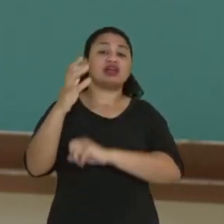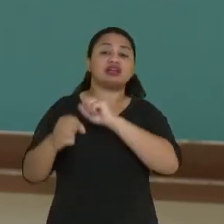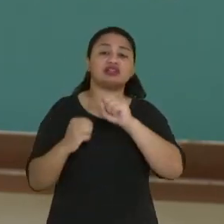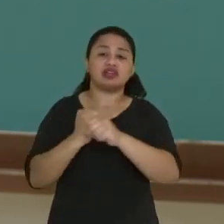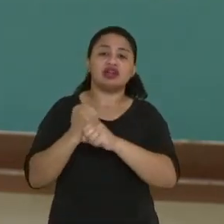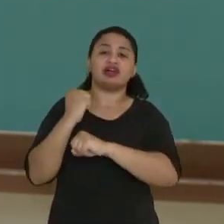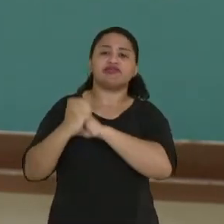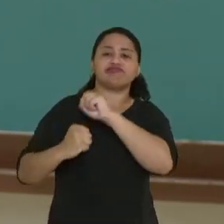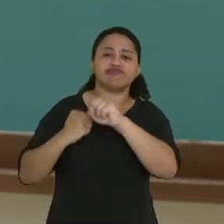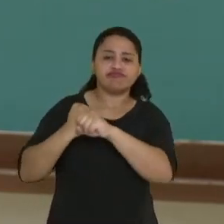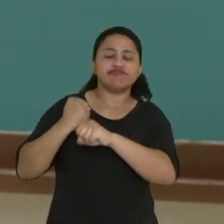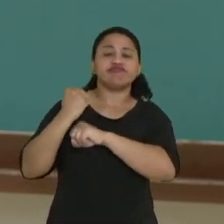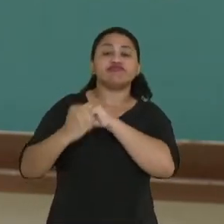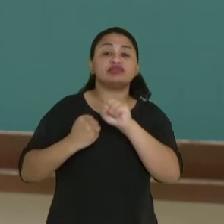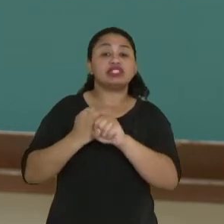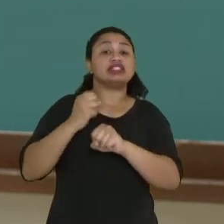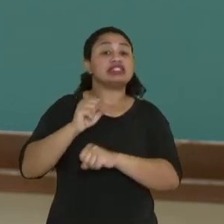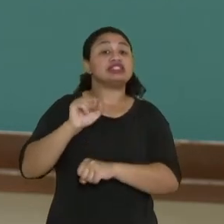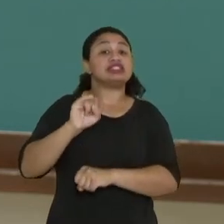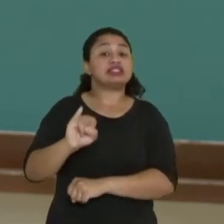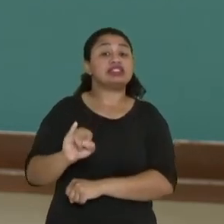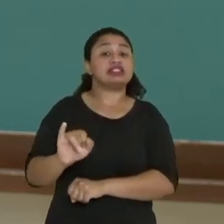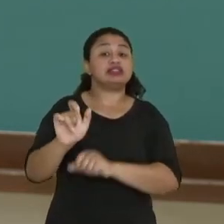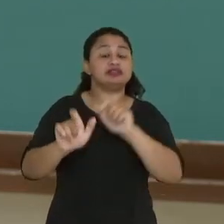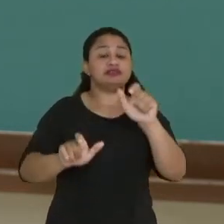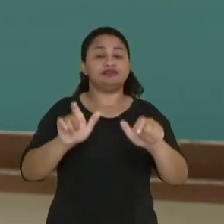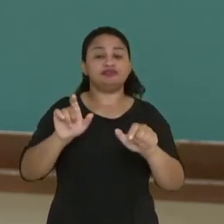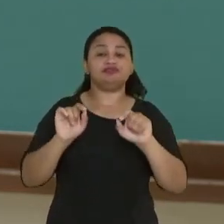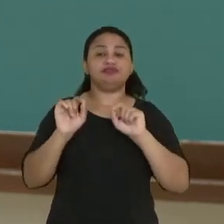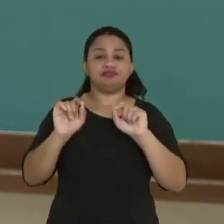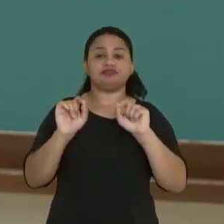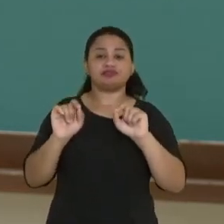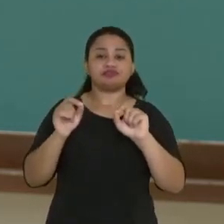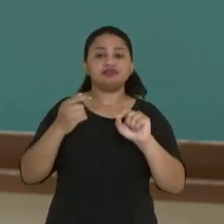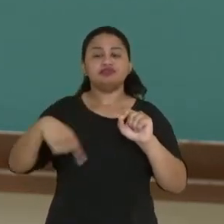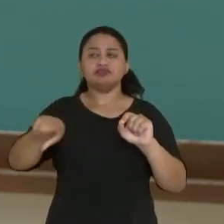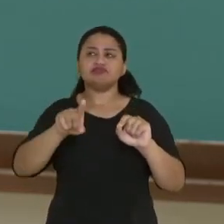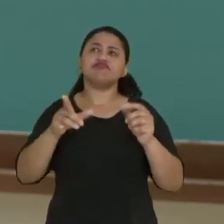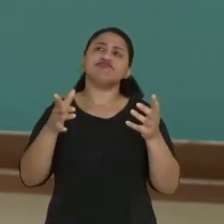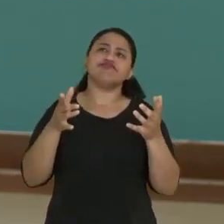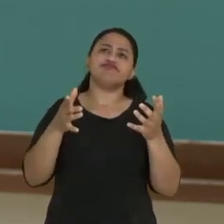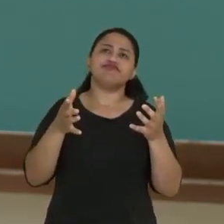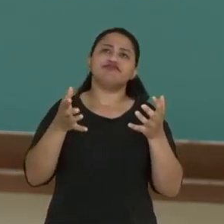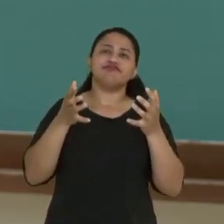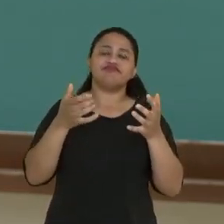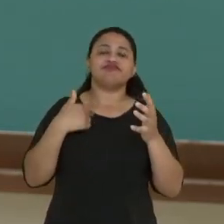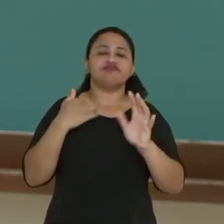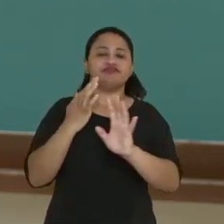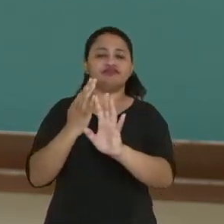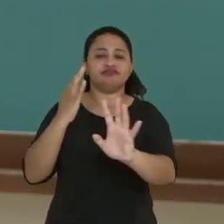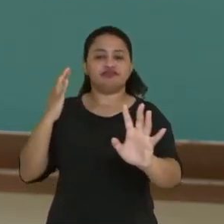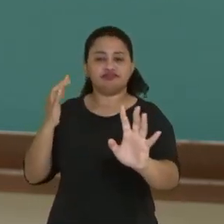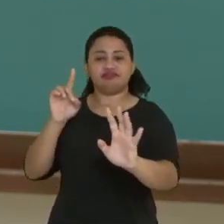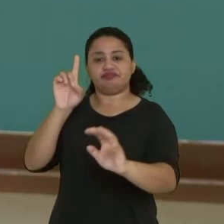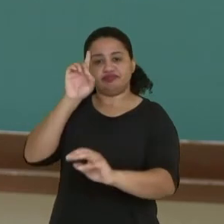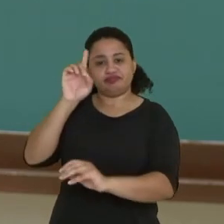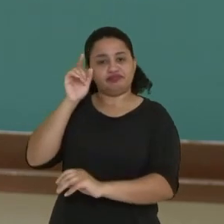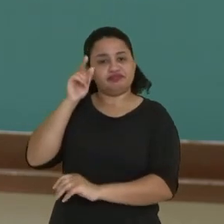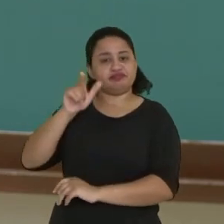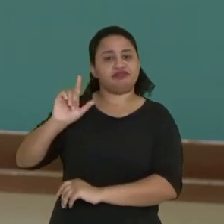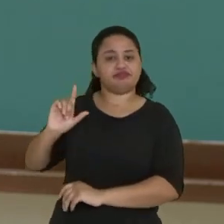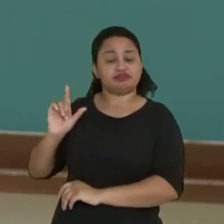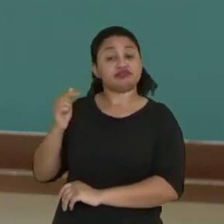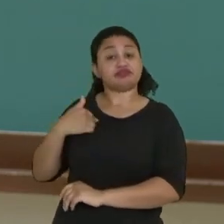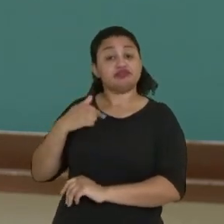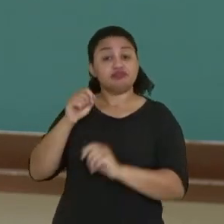anos, mesmo assim as pessoas terem, né, essa questão ali de formar fila um dia antes, acaba